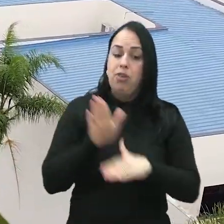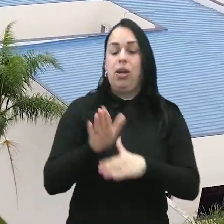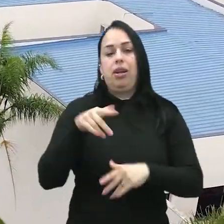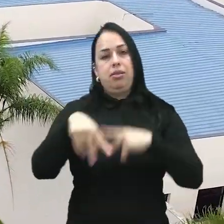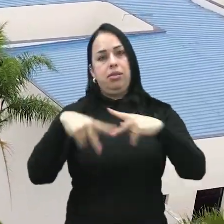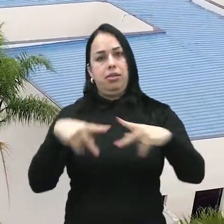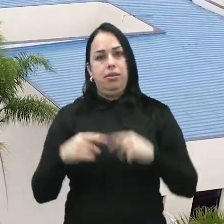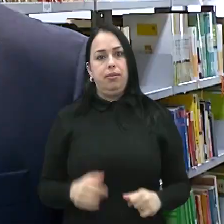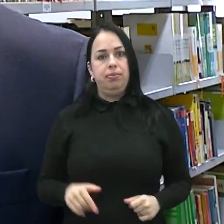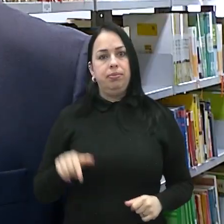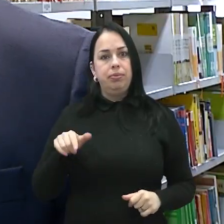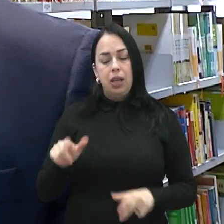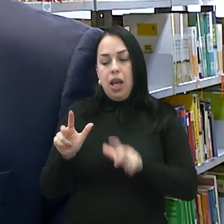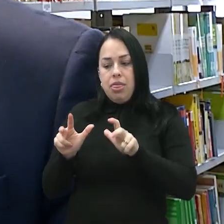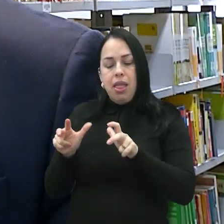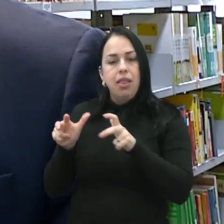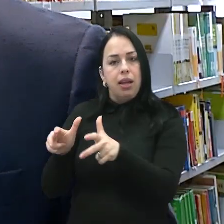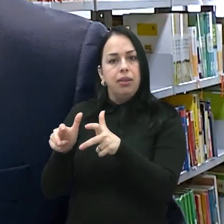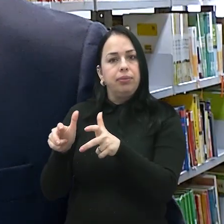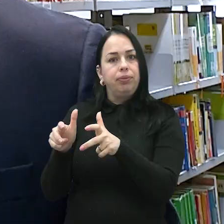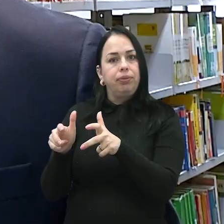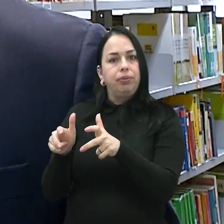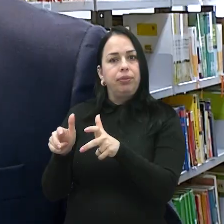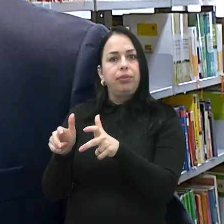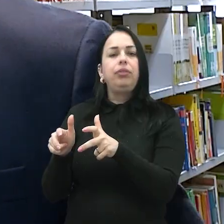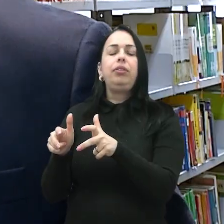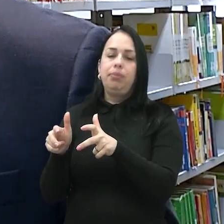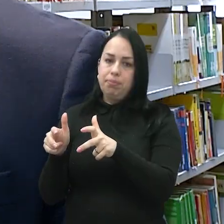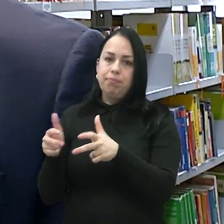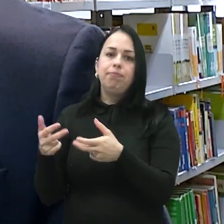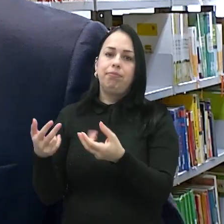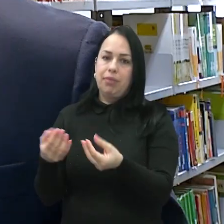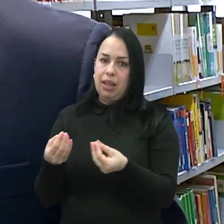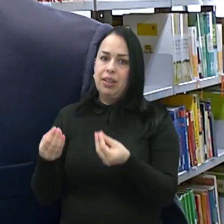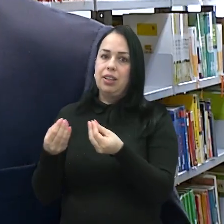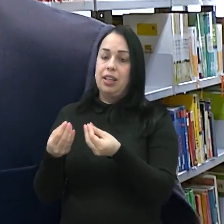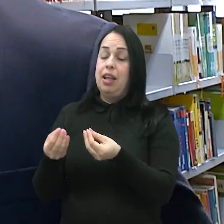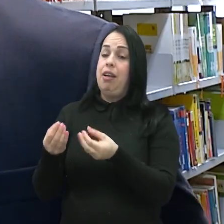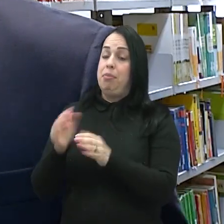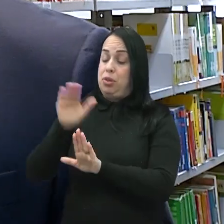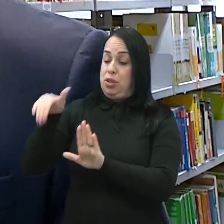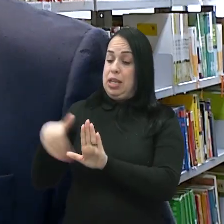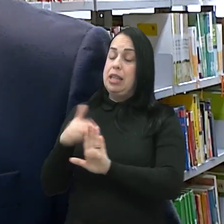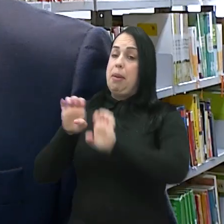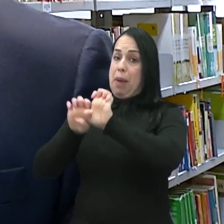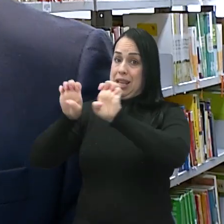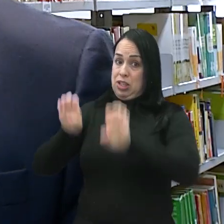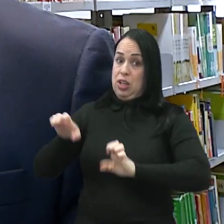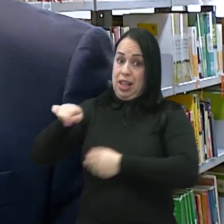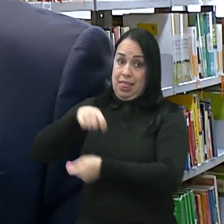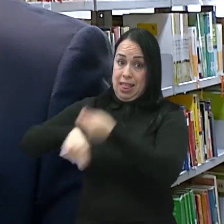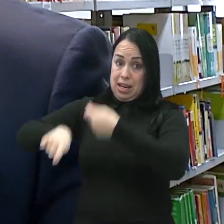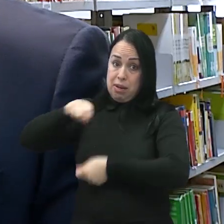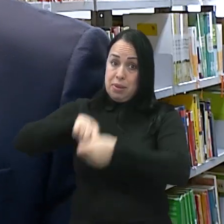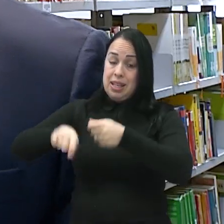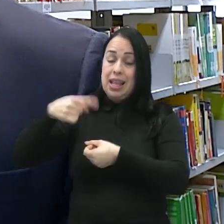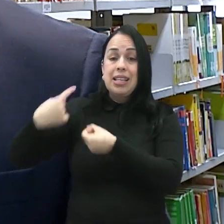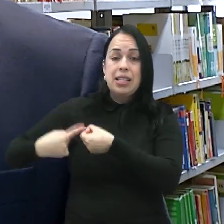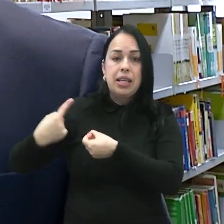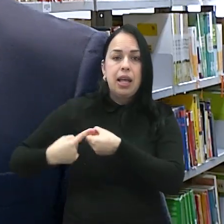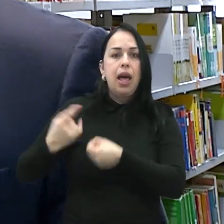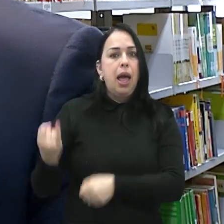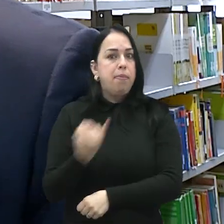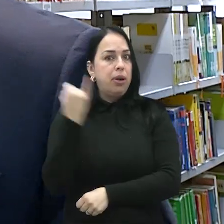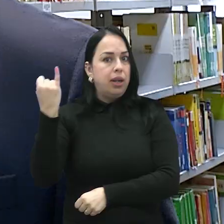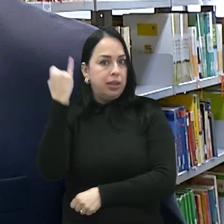São José dos Campos. Então, a Câmara Municipal faz parte de toda uma estrutura administrativa dos